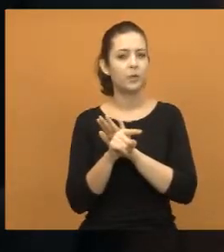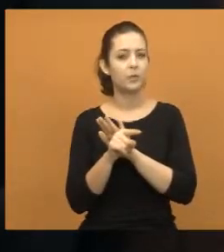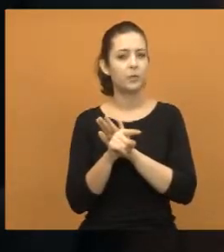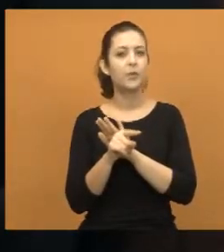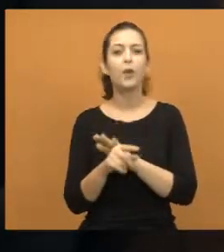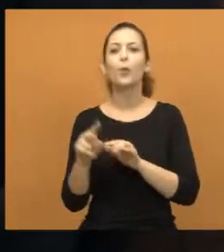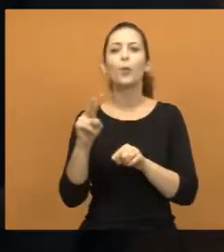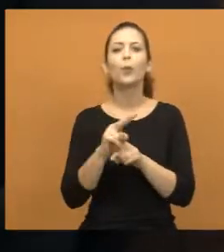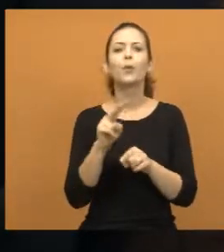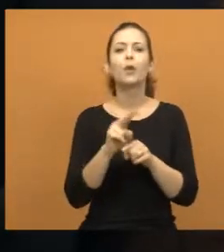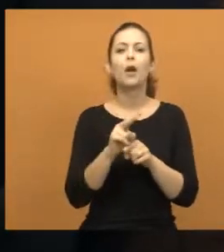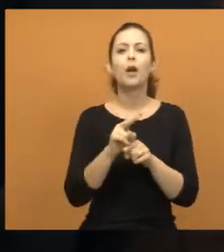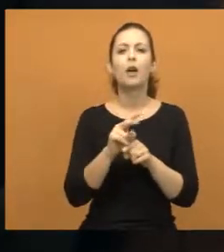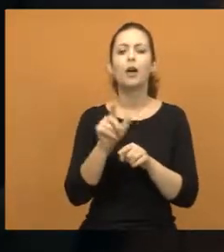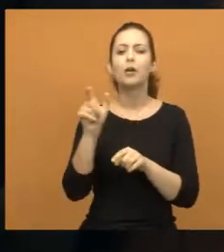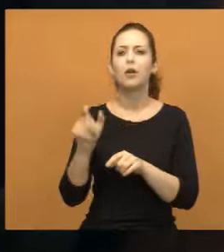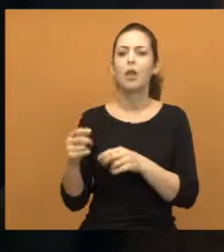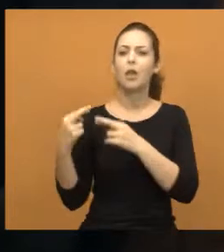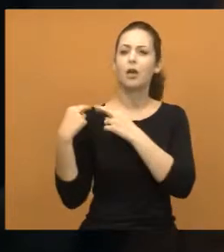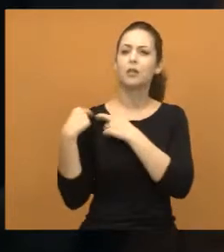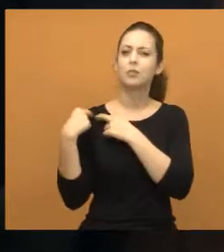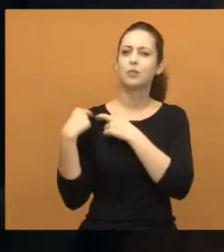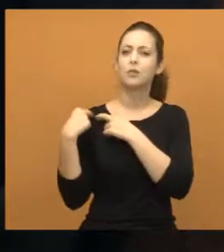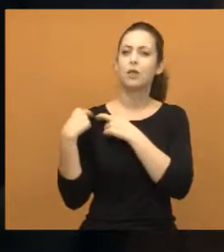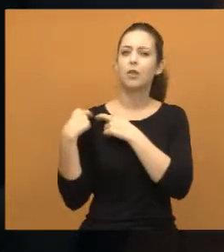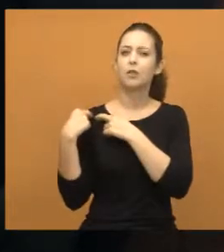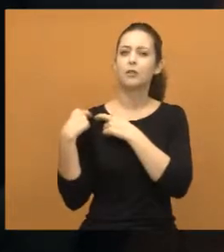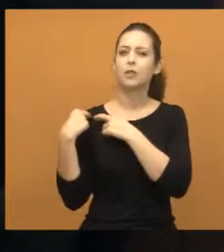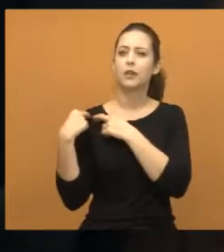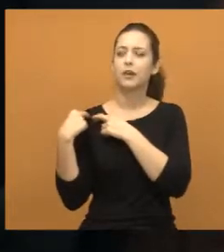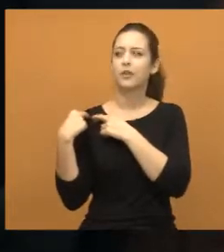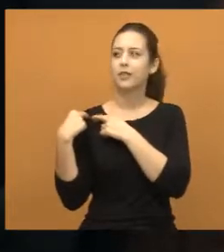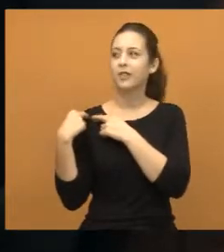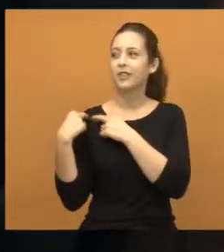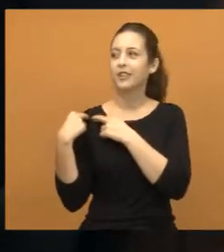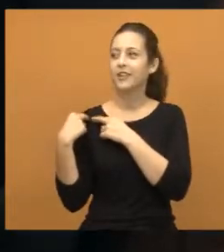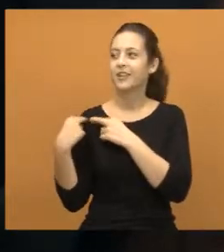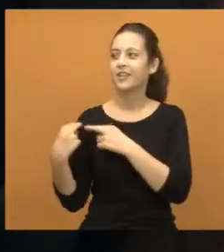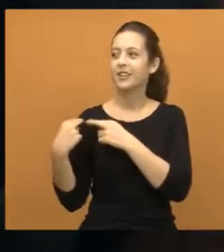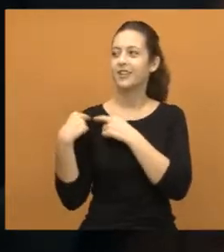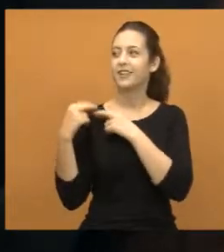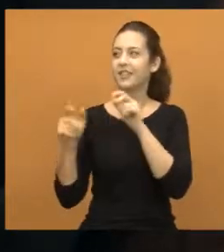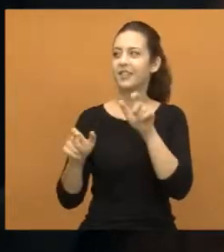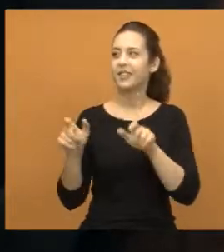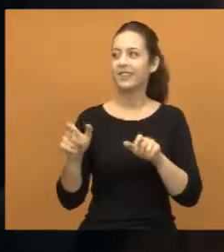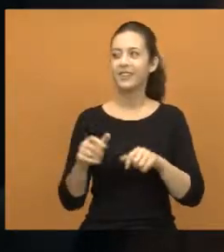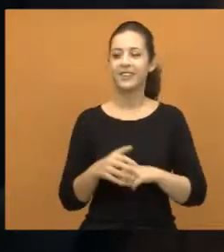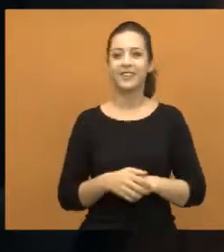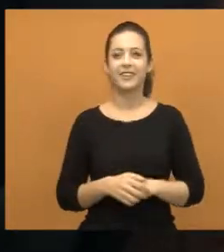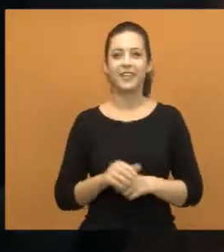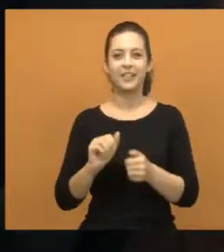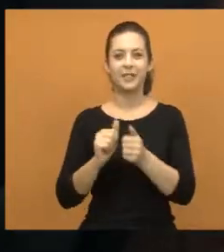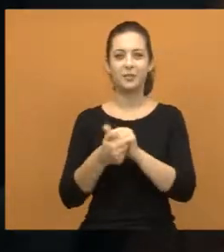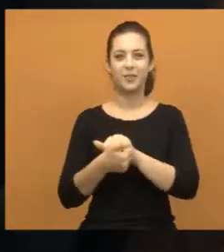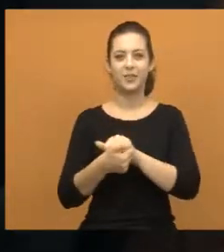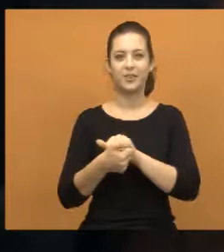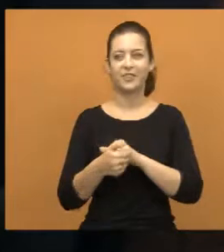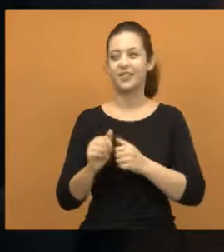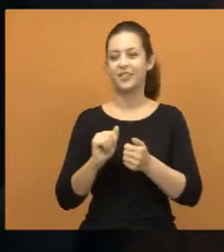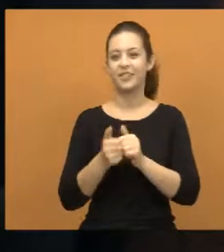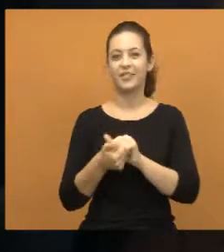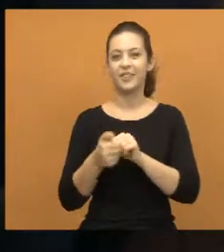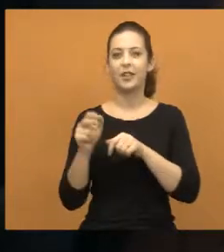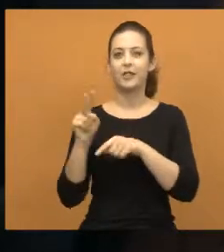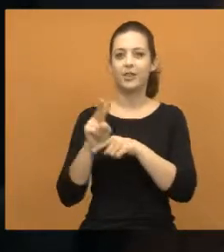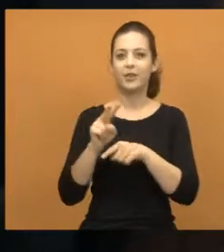quem vai cuidar? Então, quem vai cuidar será a Secretaria de Esportes. É isso, né, Paulinho? A Secretaria de Esporte